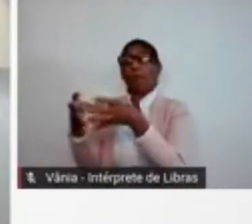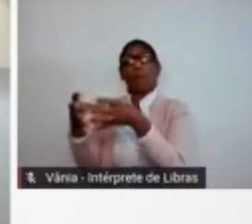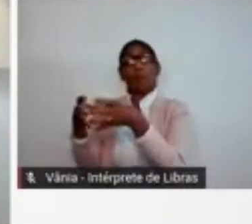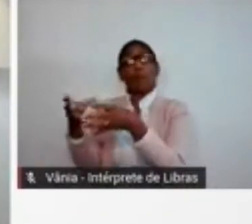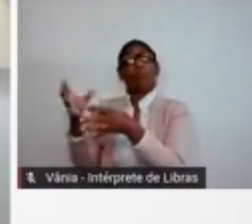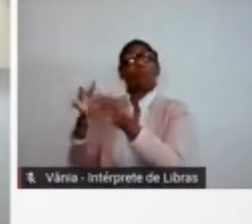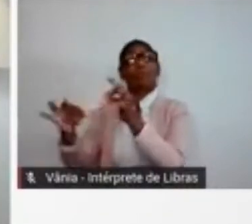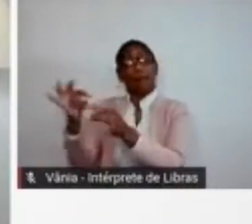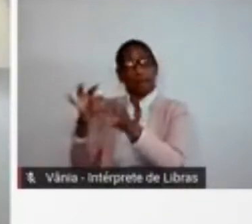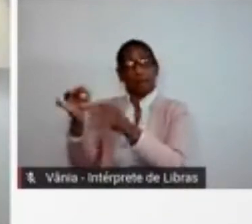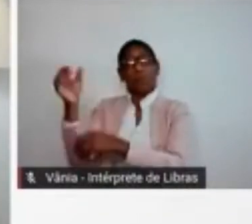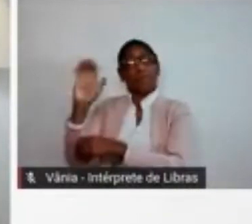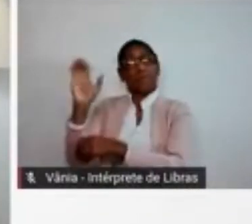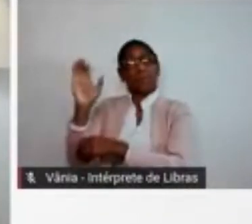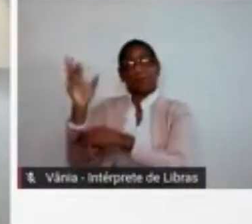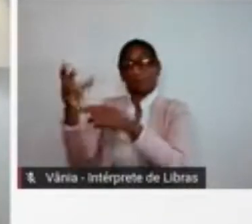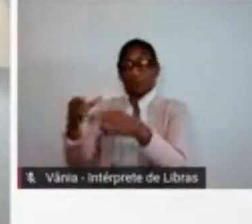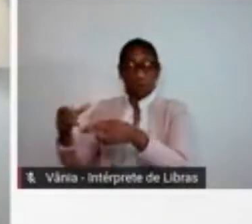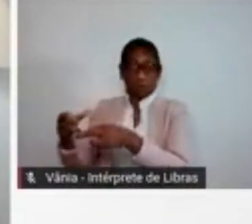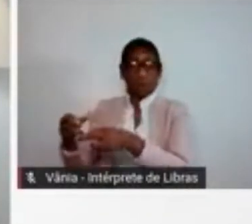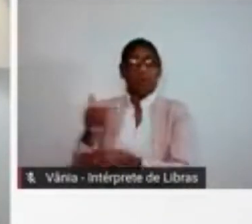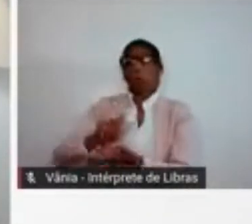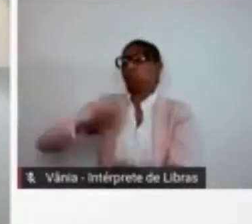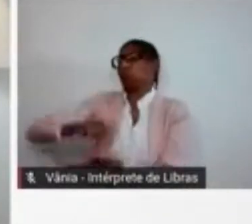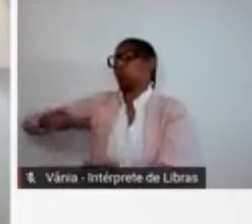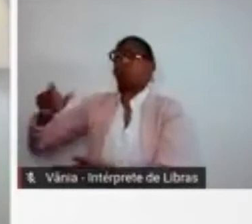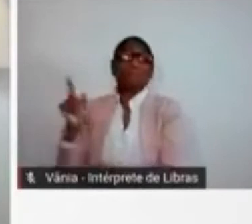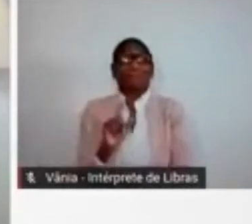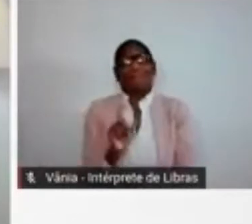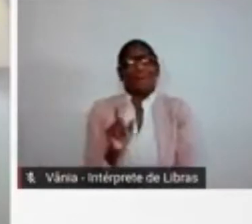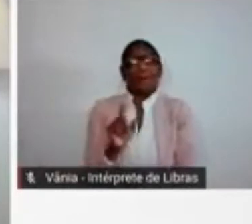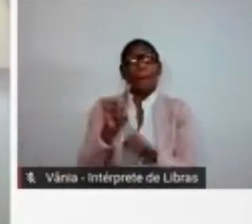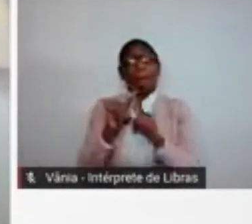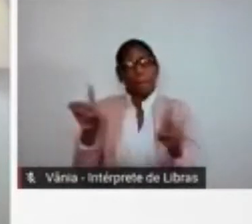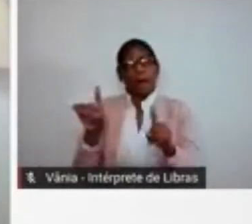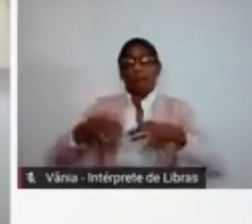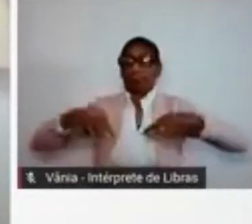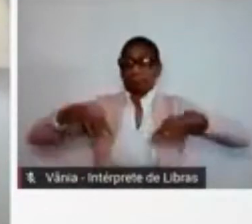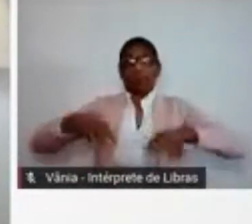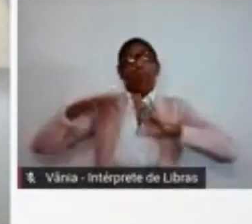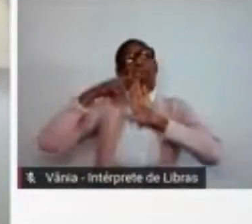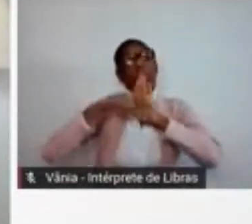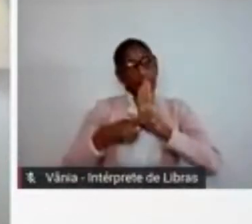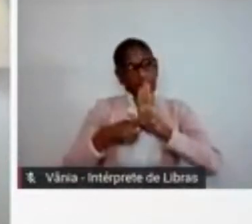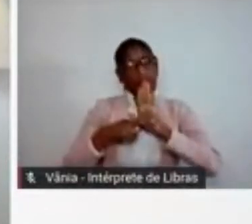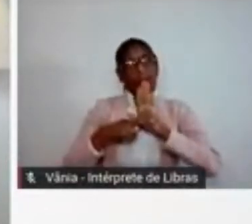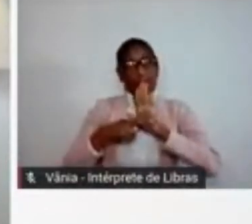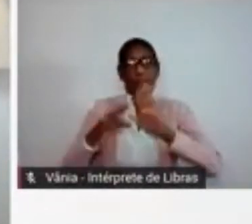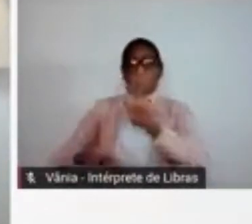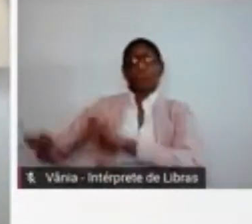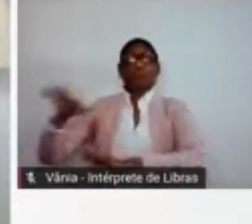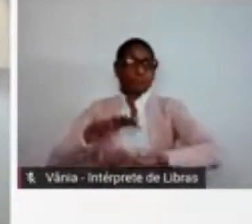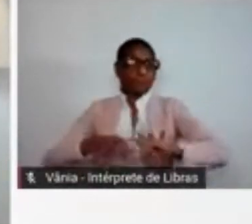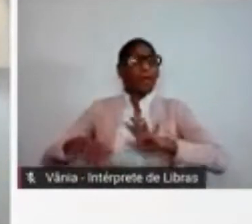científicos regionais. Não é uma questão de burocratizar a criação dos protocolos locais. É uma questão